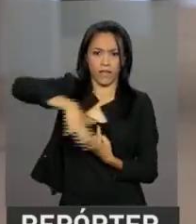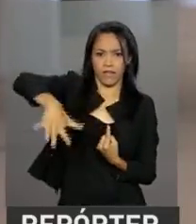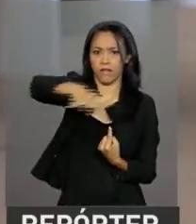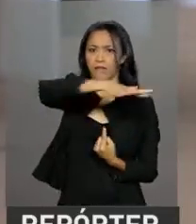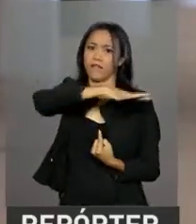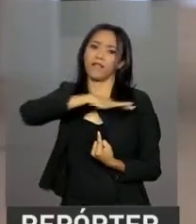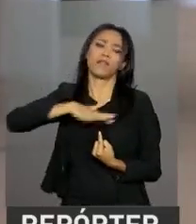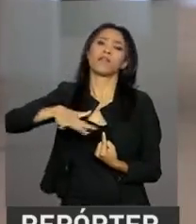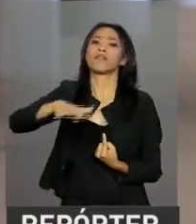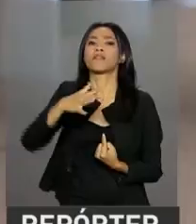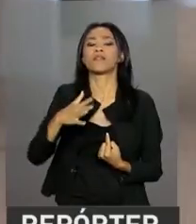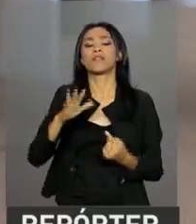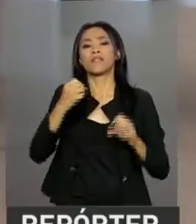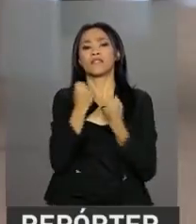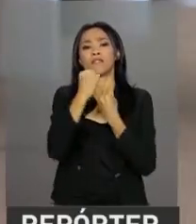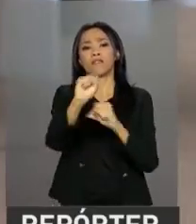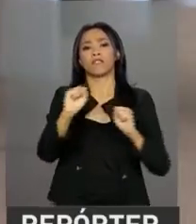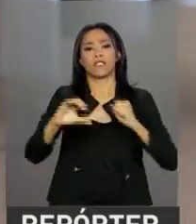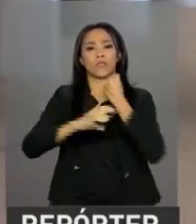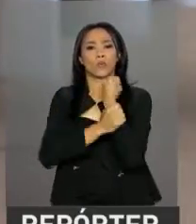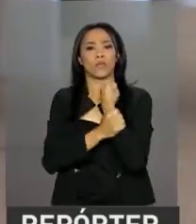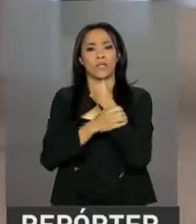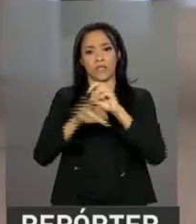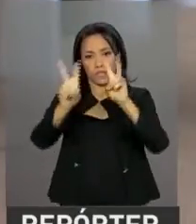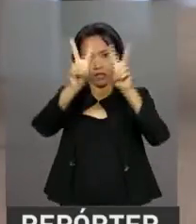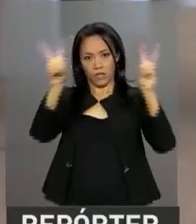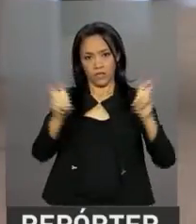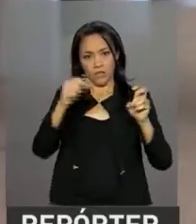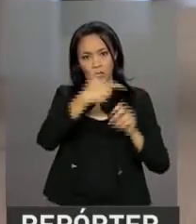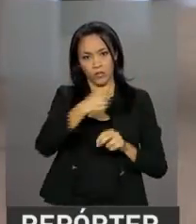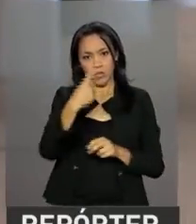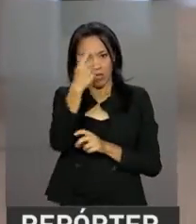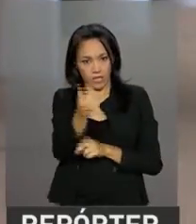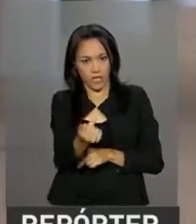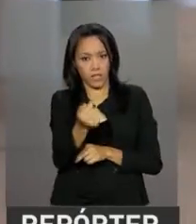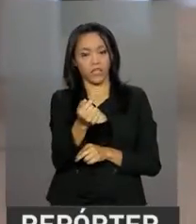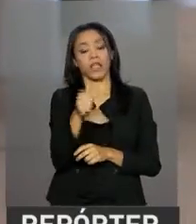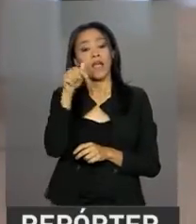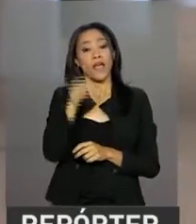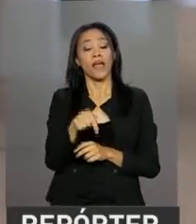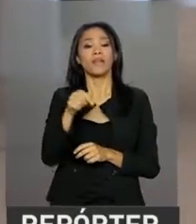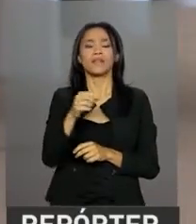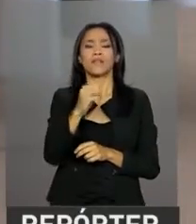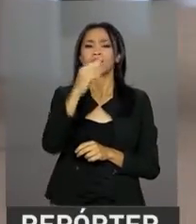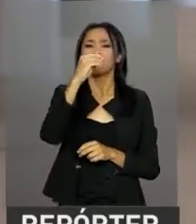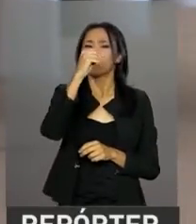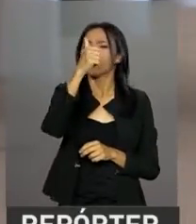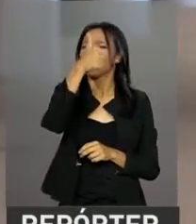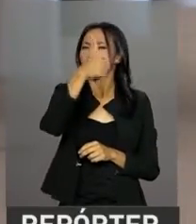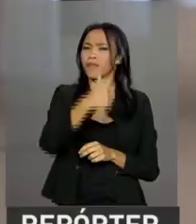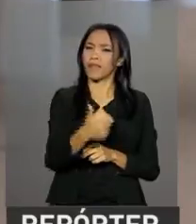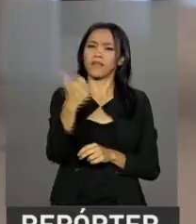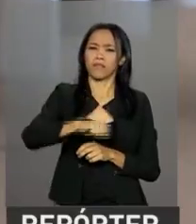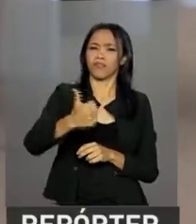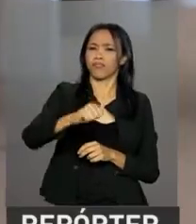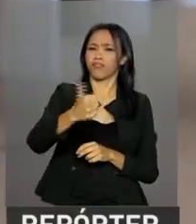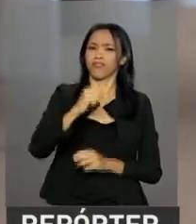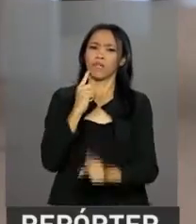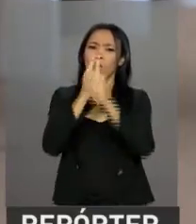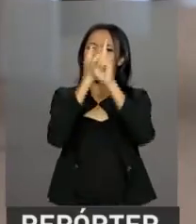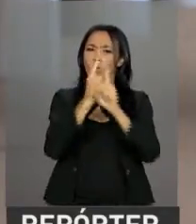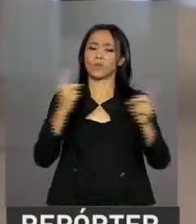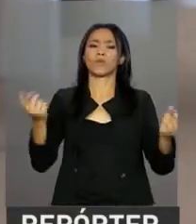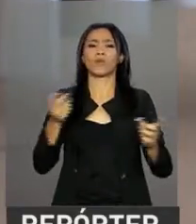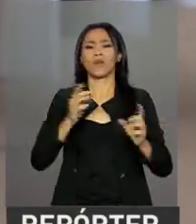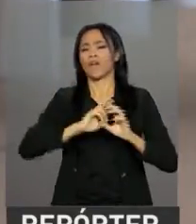de defesa segurança 2017 esse evento ele está na 11ª edição e reúne empresas agências